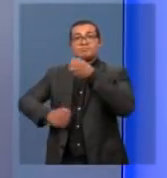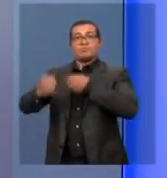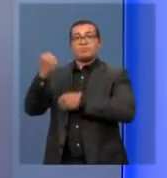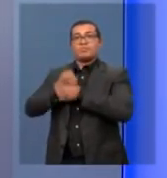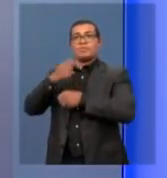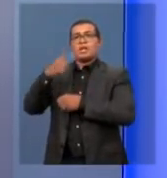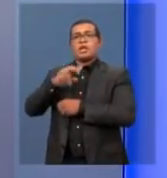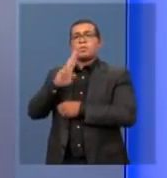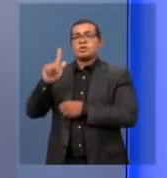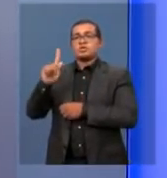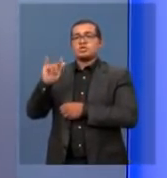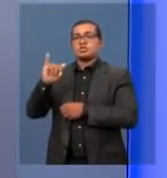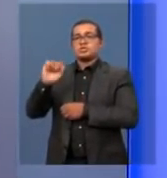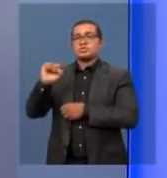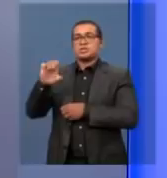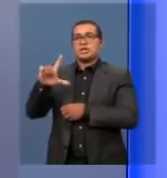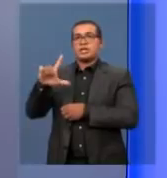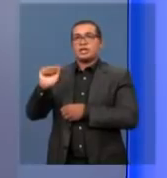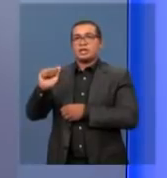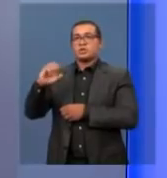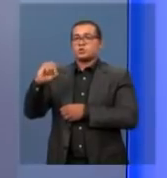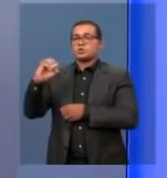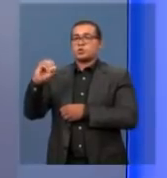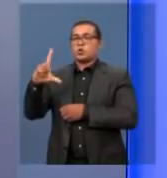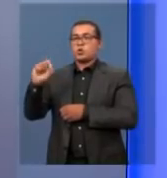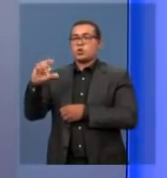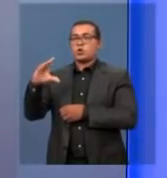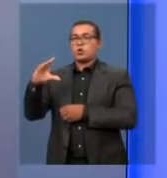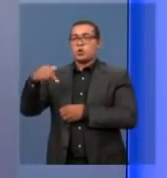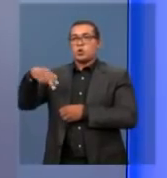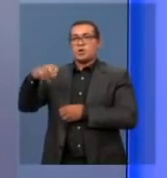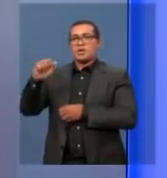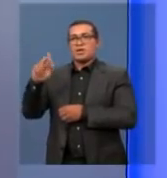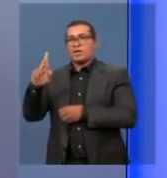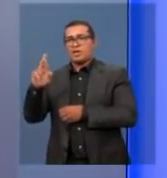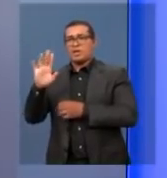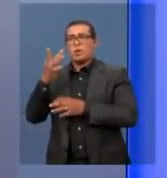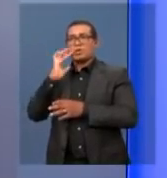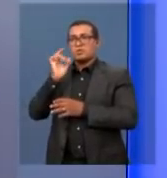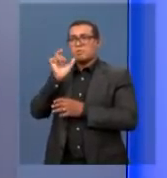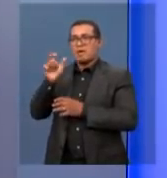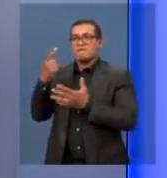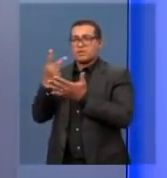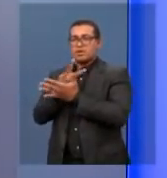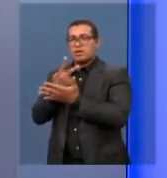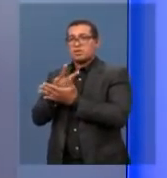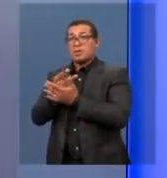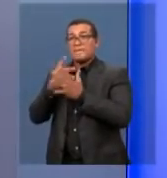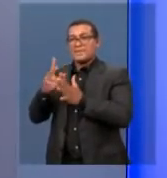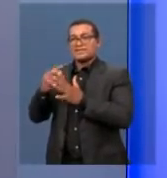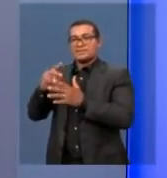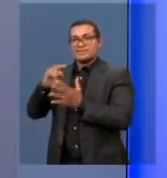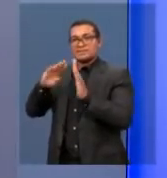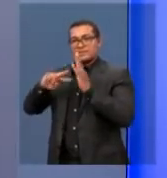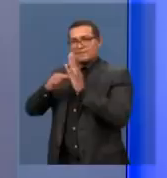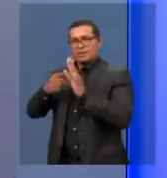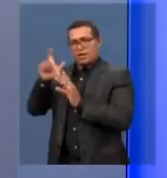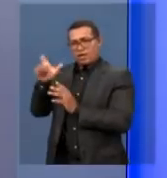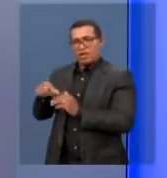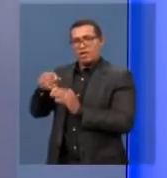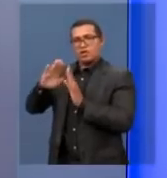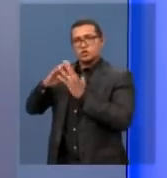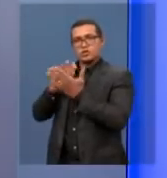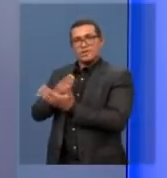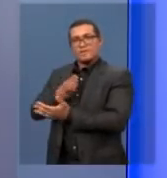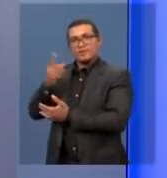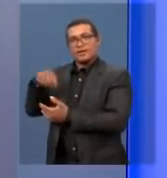gisela sé solok vai e acho que falei errado aqui o nome mas é uma escola que não era da escola viva ea segunda que